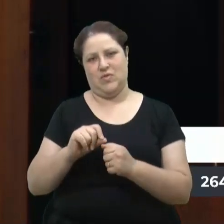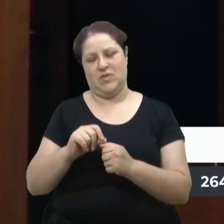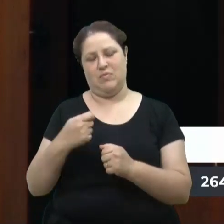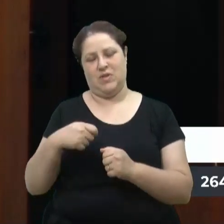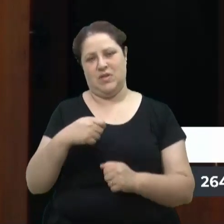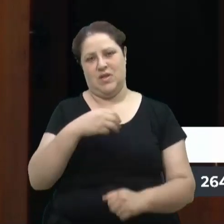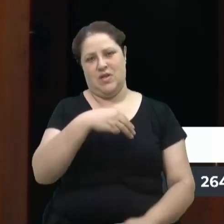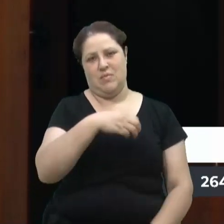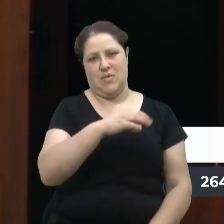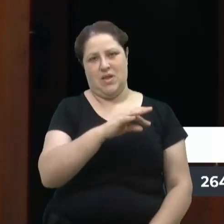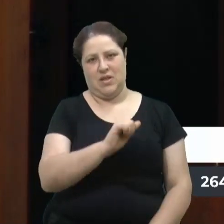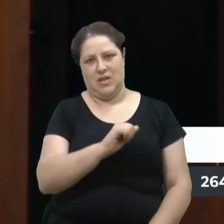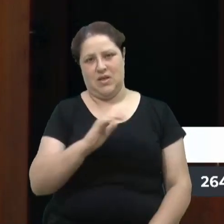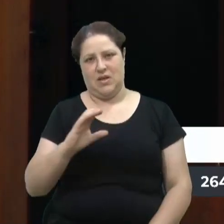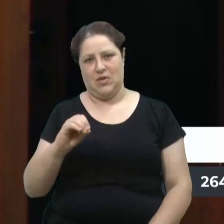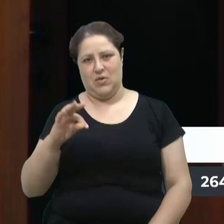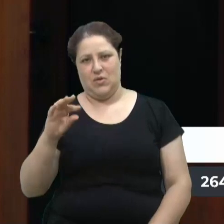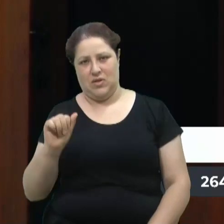são restrições.